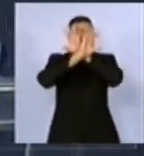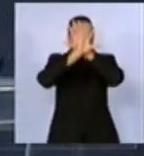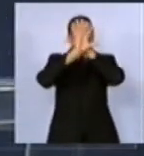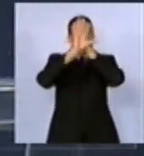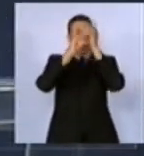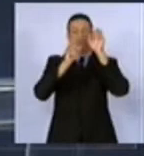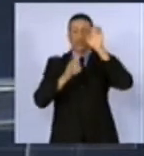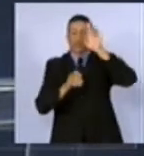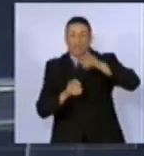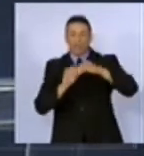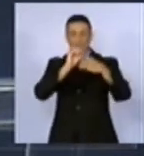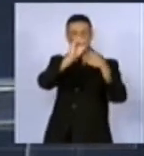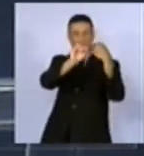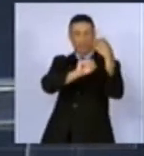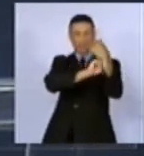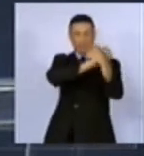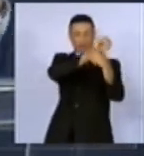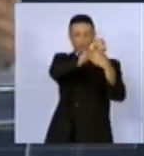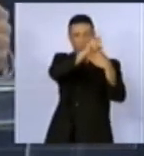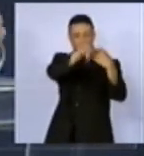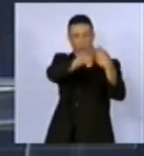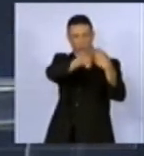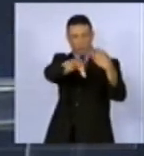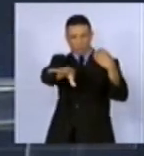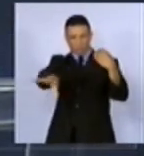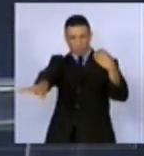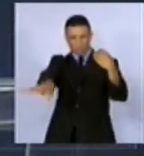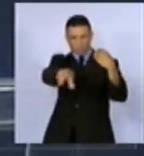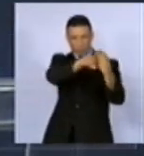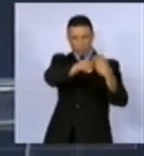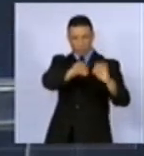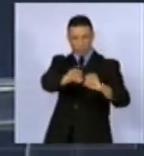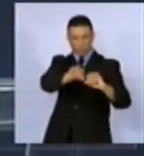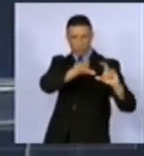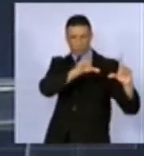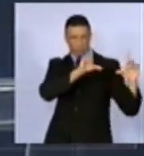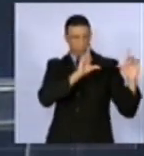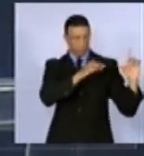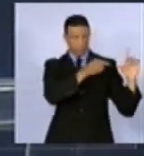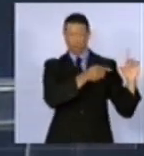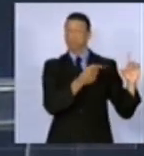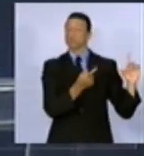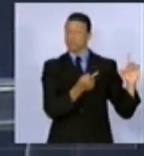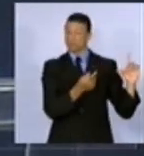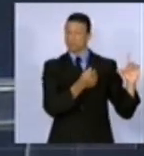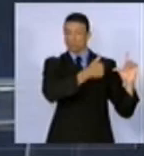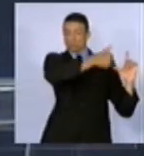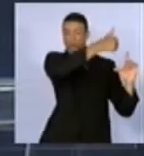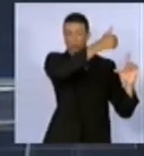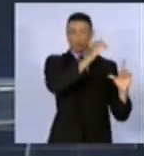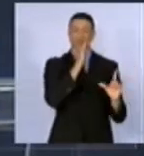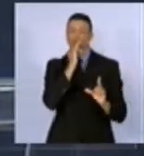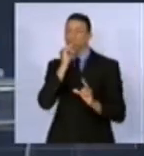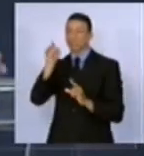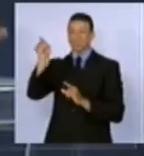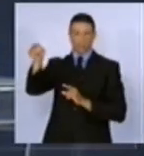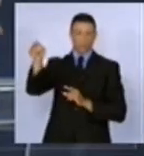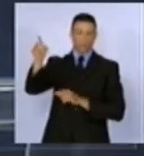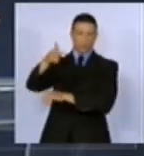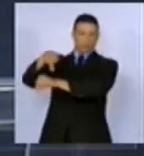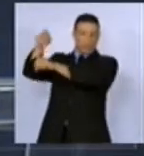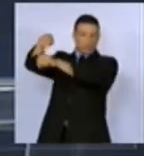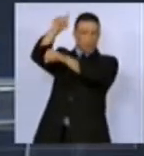usando essas imagens de observação da terra onde o Brasil é Pioneiro é o terceiro país do mundo a utilizar essas imagens